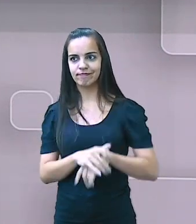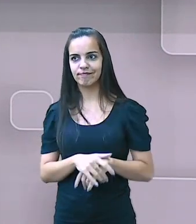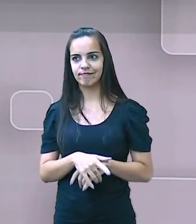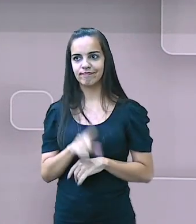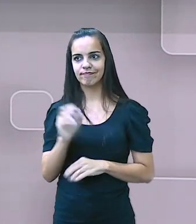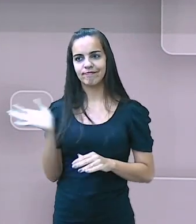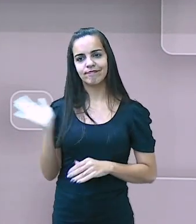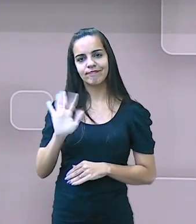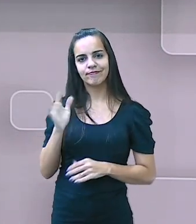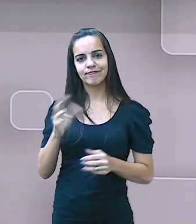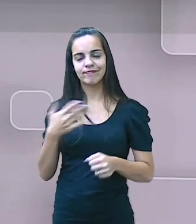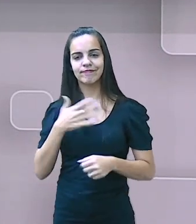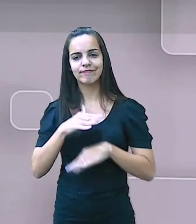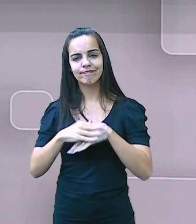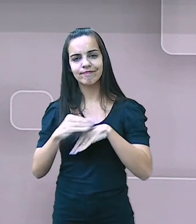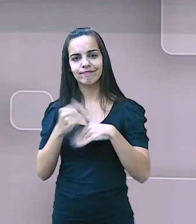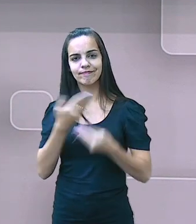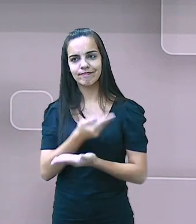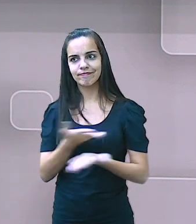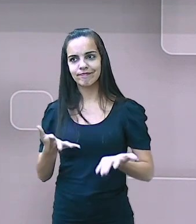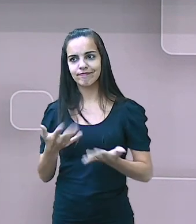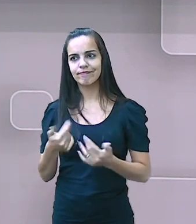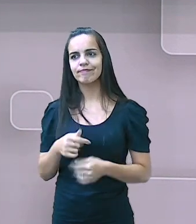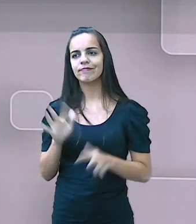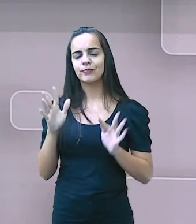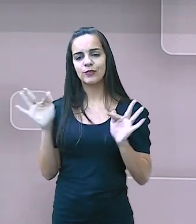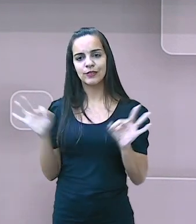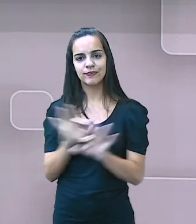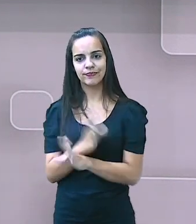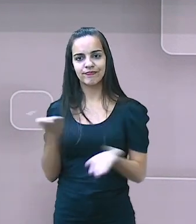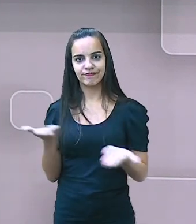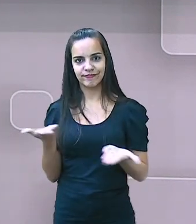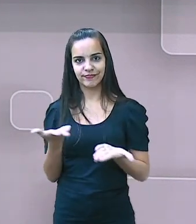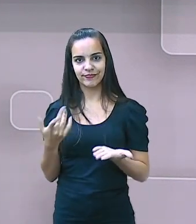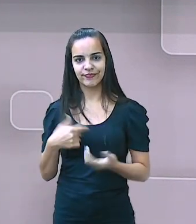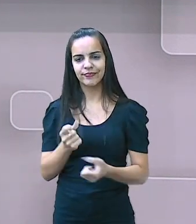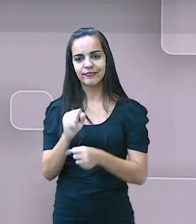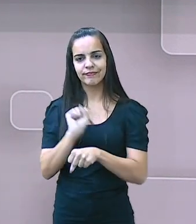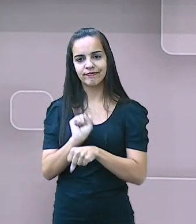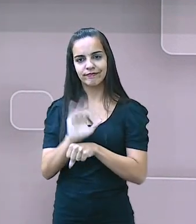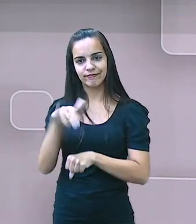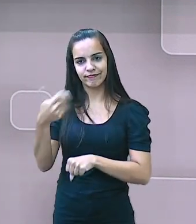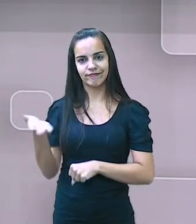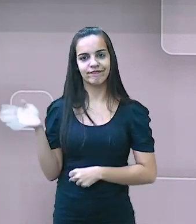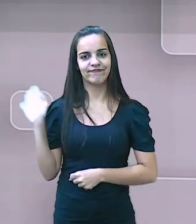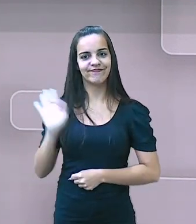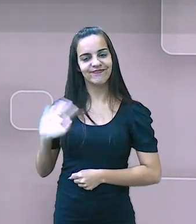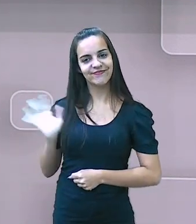feitas com muito carinho para você. Fico por aqui, te aguardo numa próxima aula.